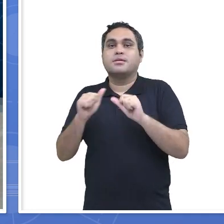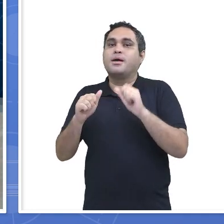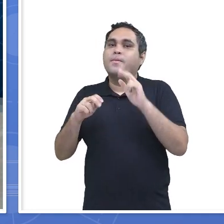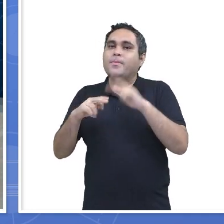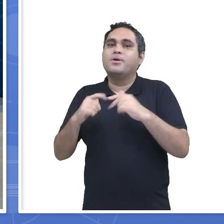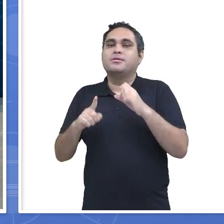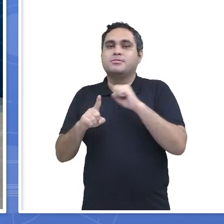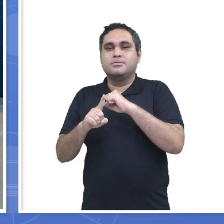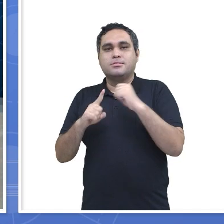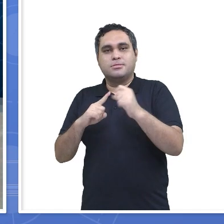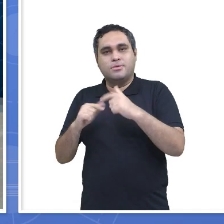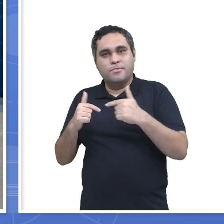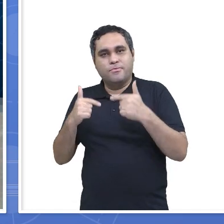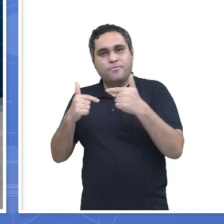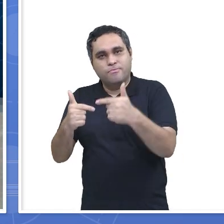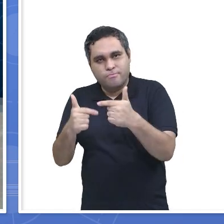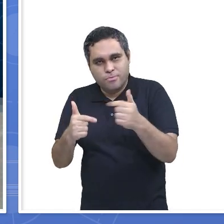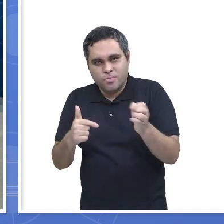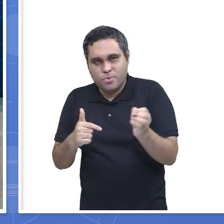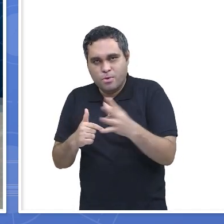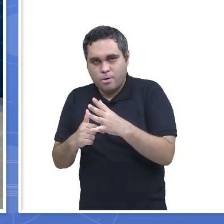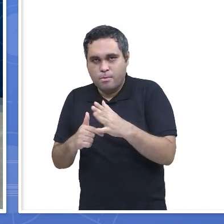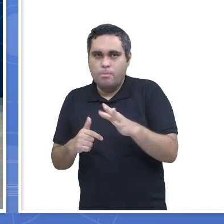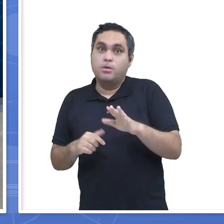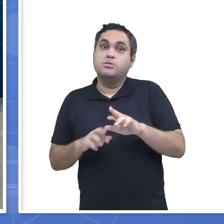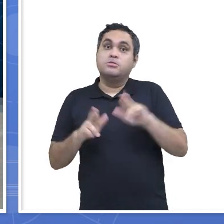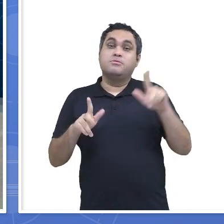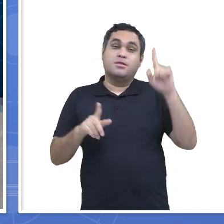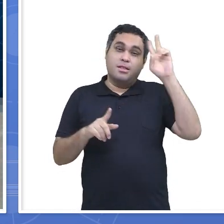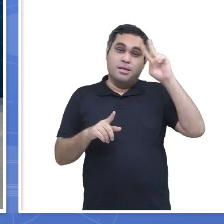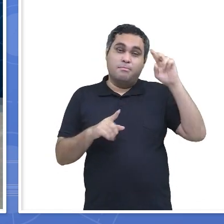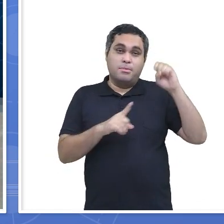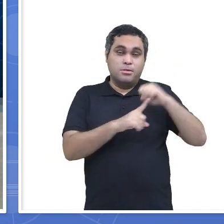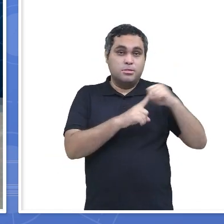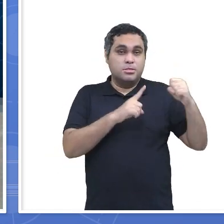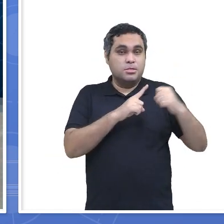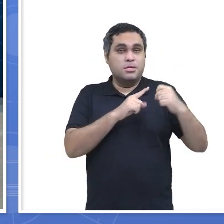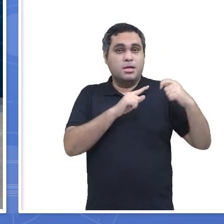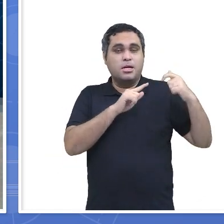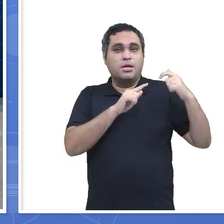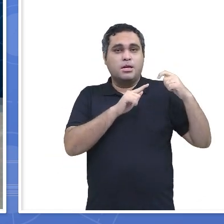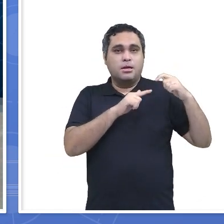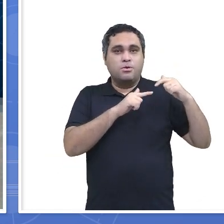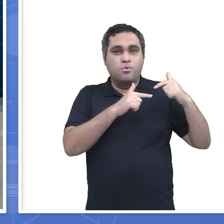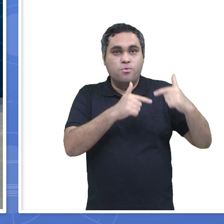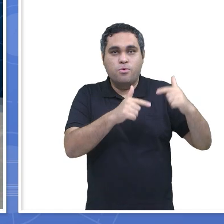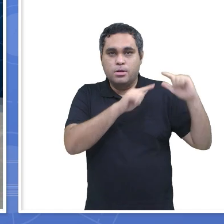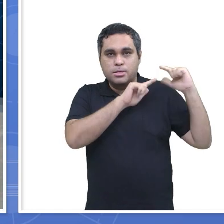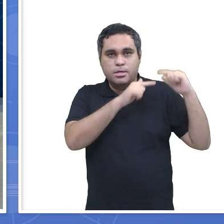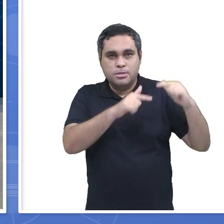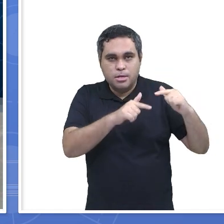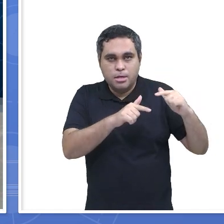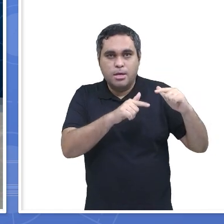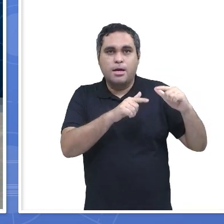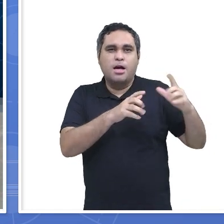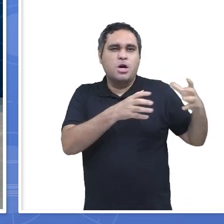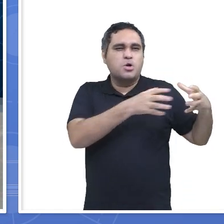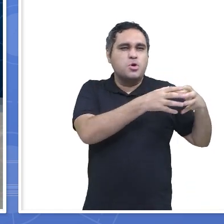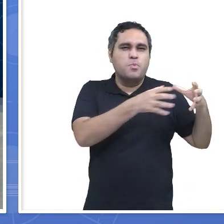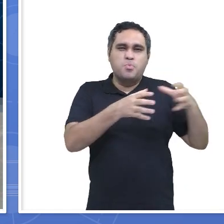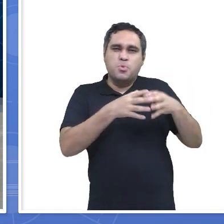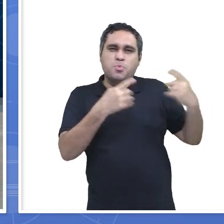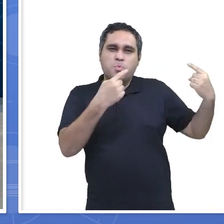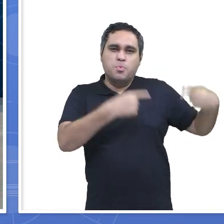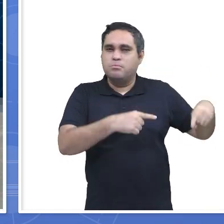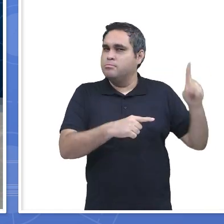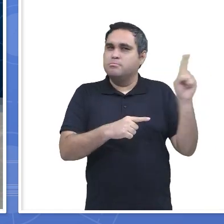movimentos tradicionais, que eram movimentos de classe, movimentos classistas. Esses movimentos, eles ultrapassam, né, essa